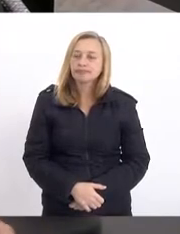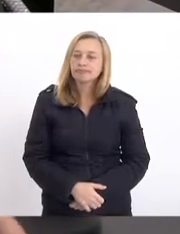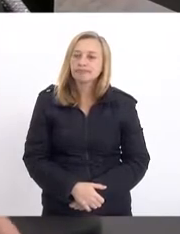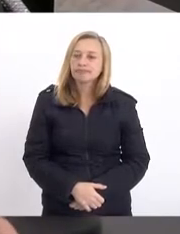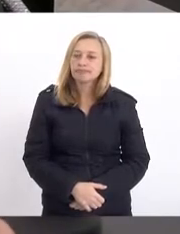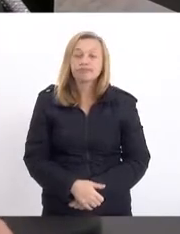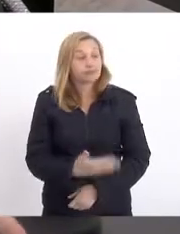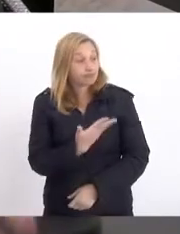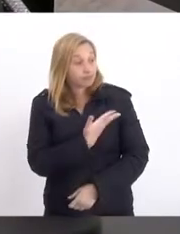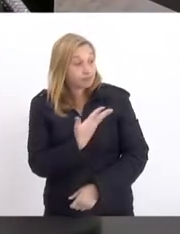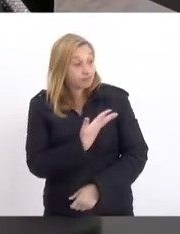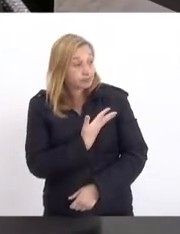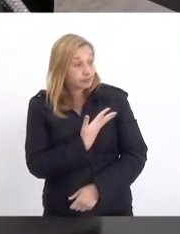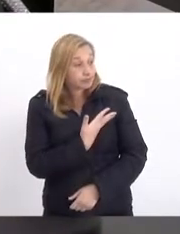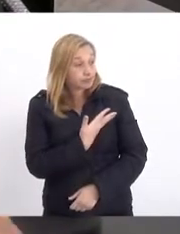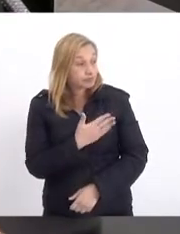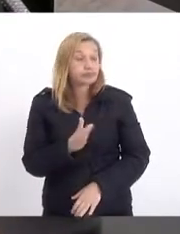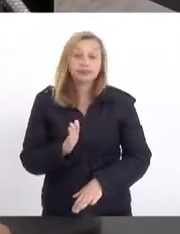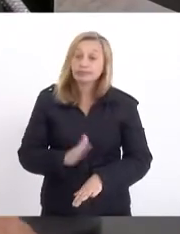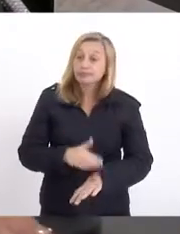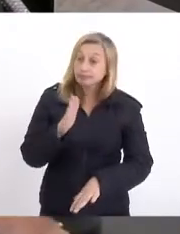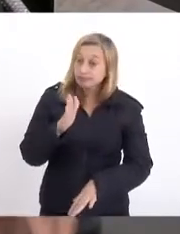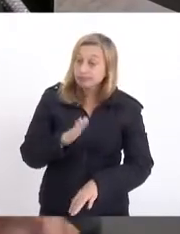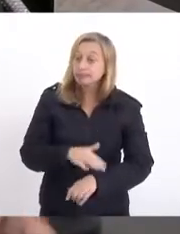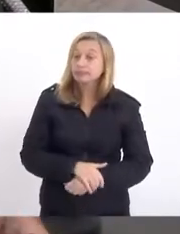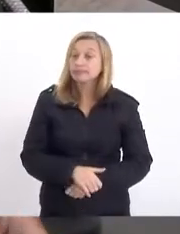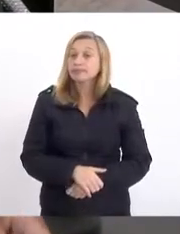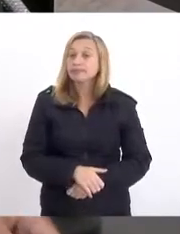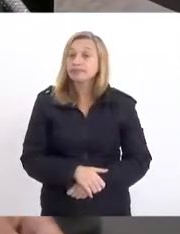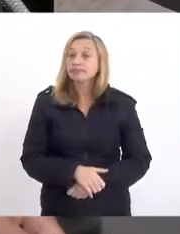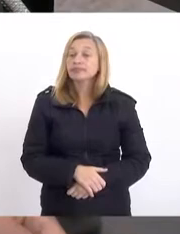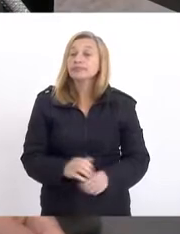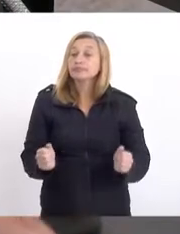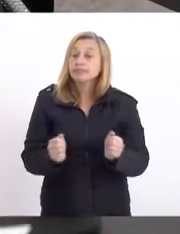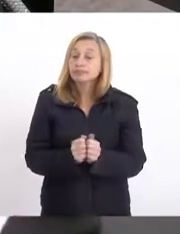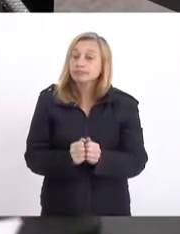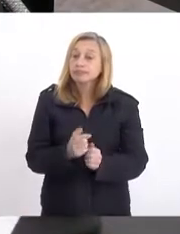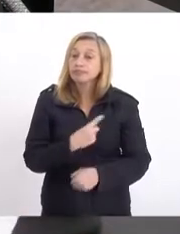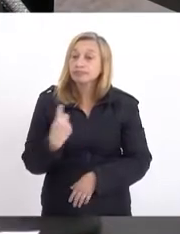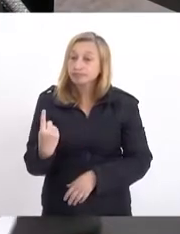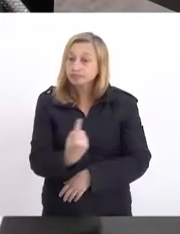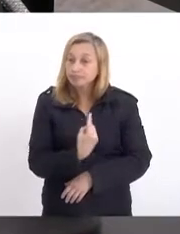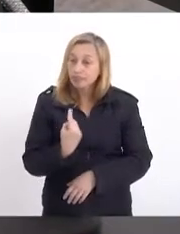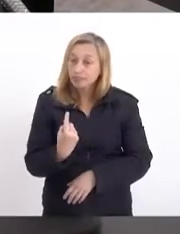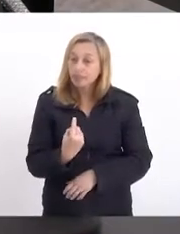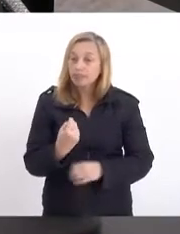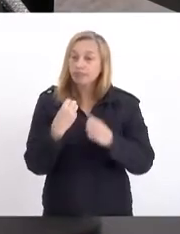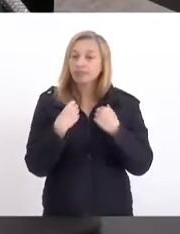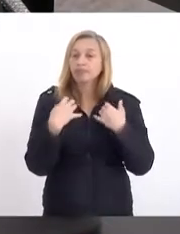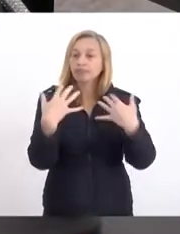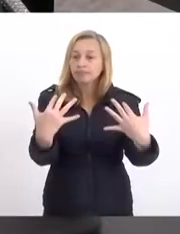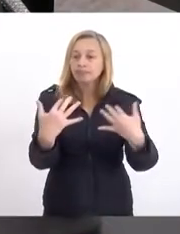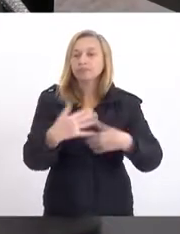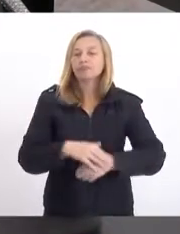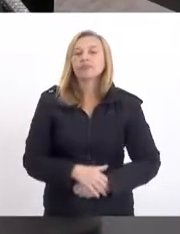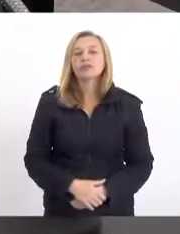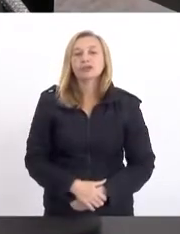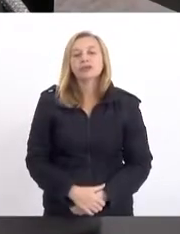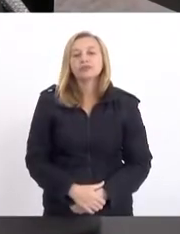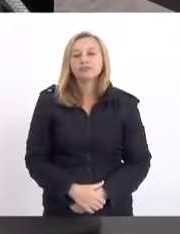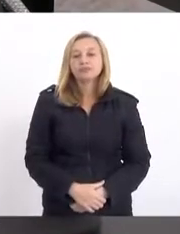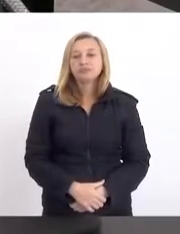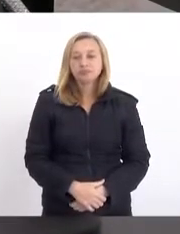Companheiros e demais companheiros que se encontram aí participando da audiência.